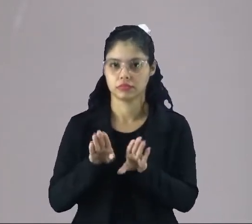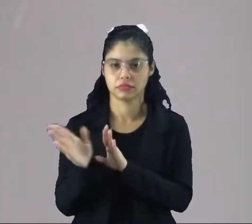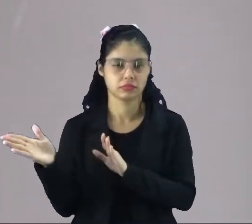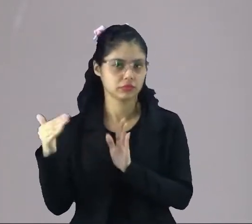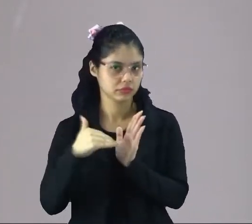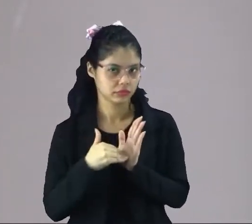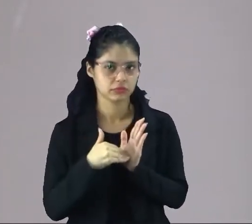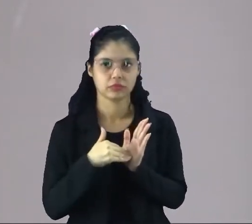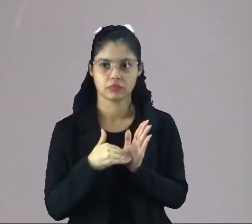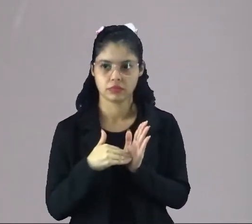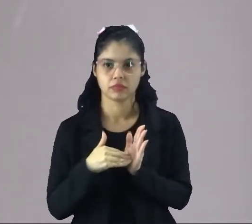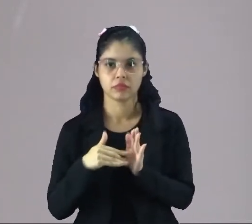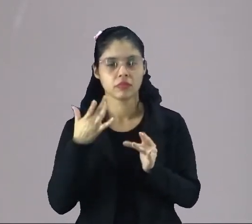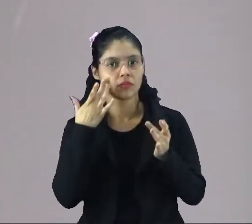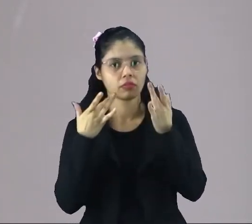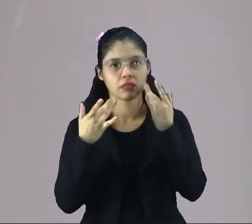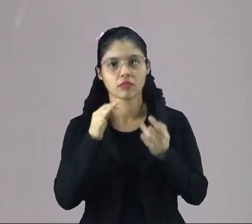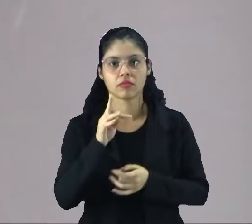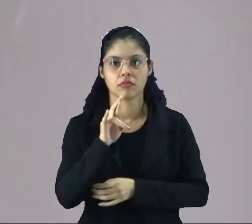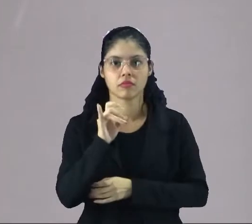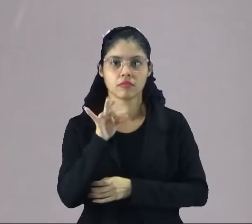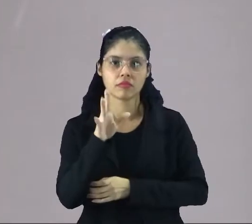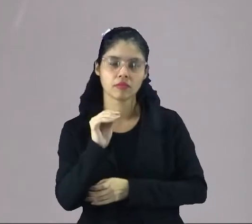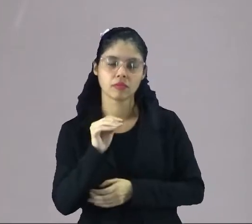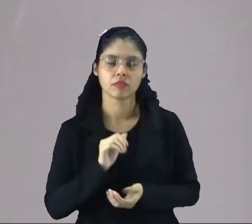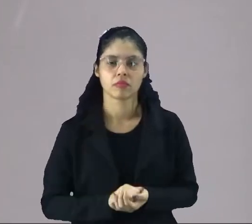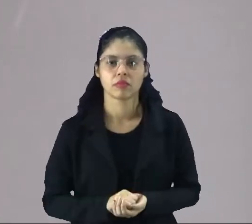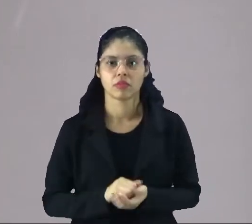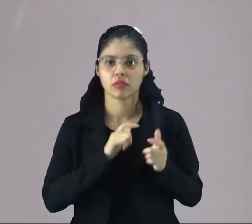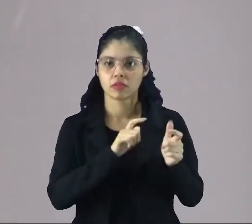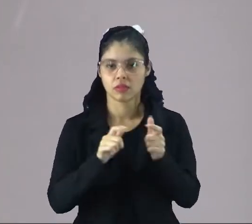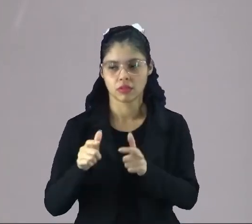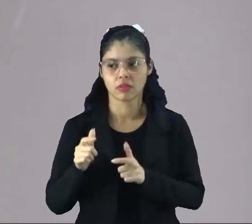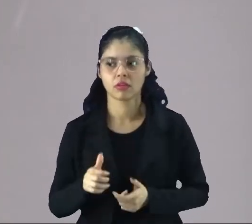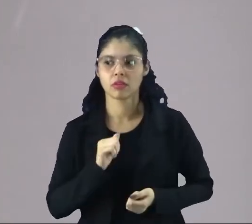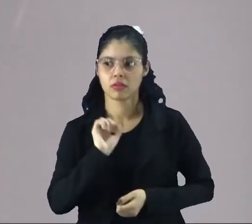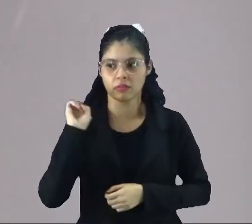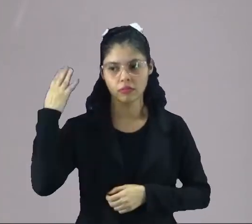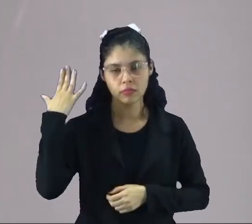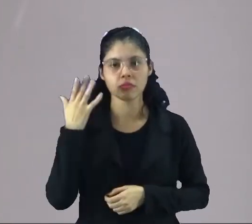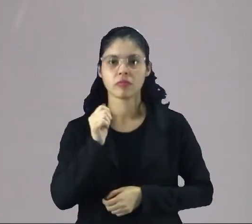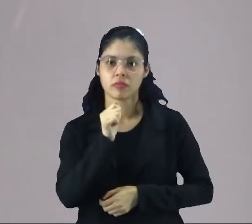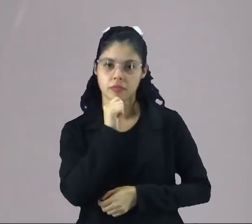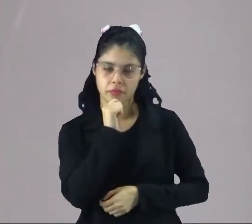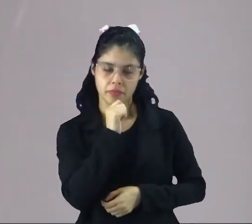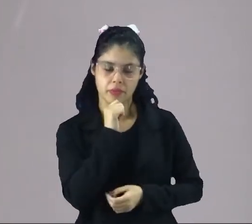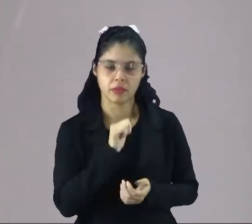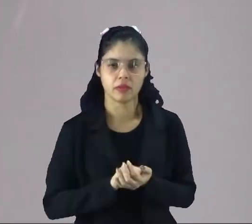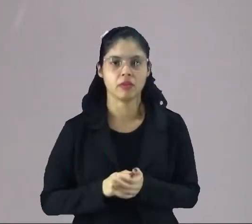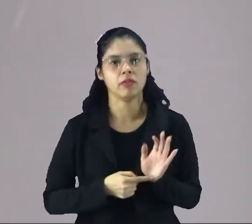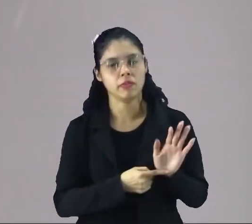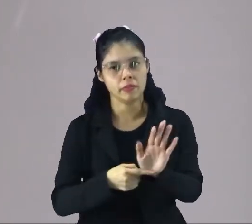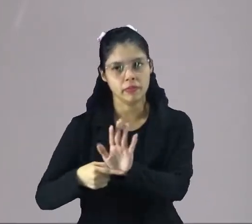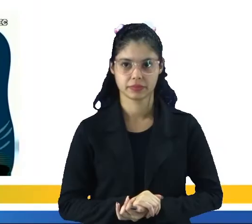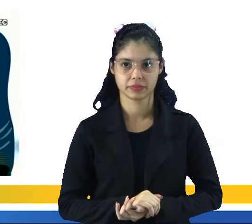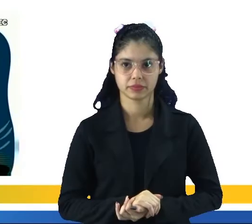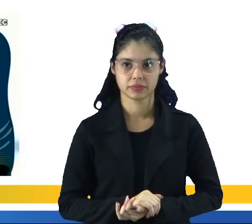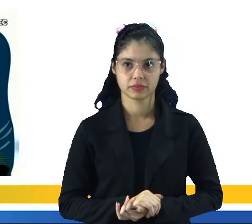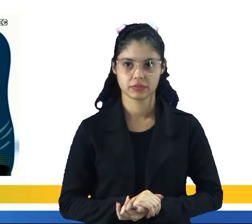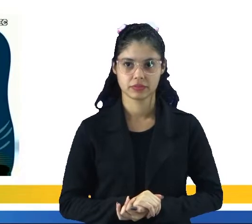até o teatron, Que aí é o lugar onde realmente a gente tem aí as